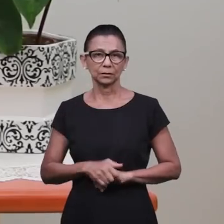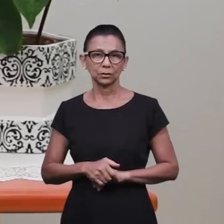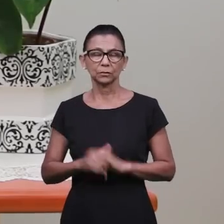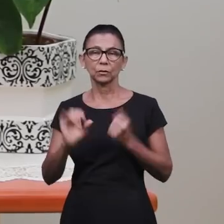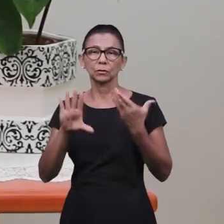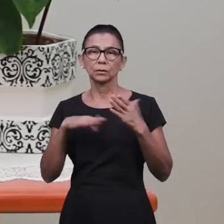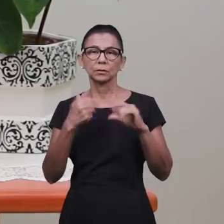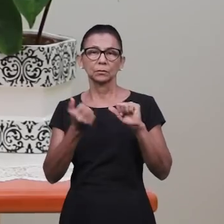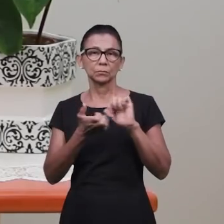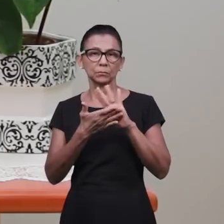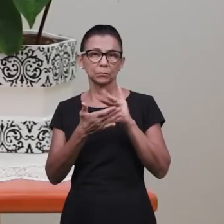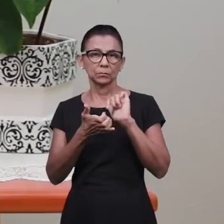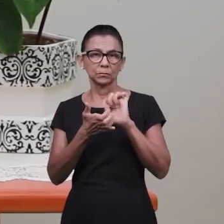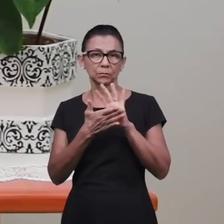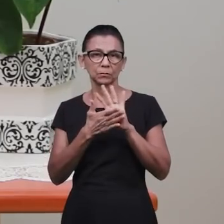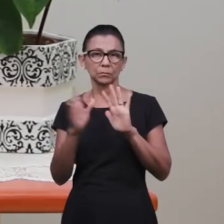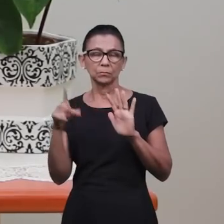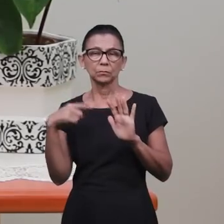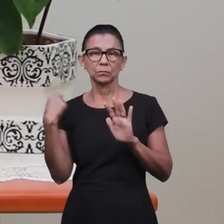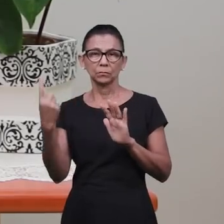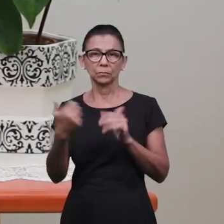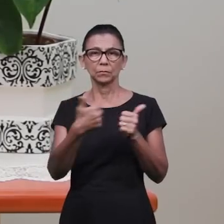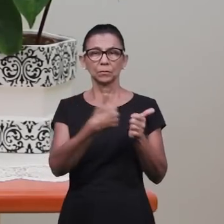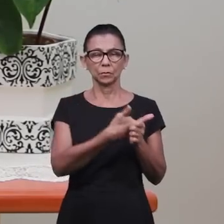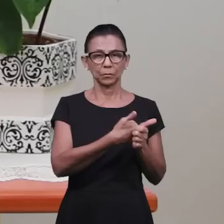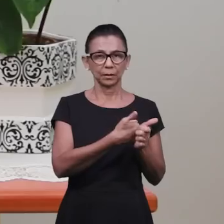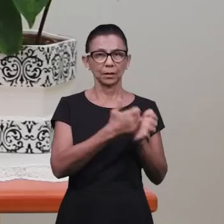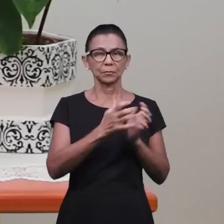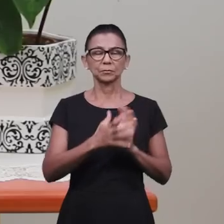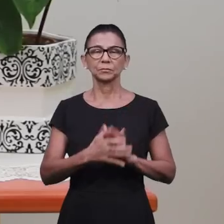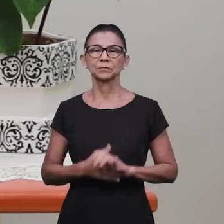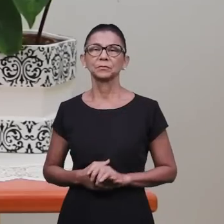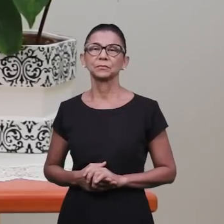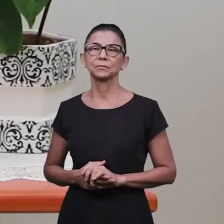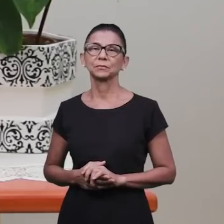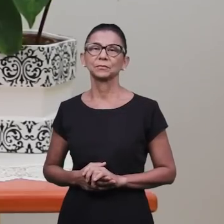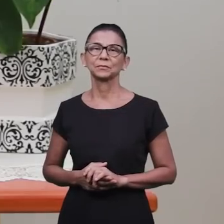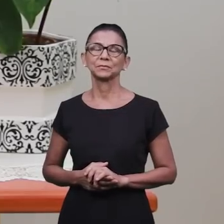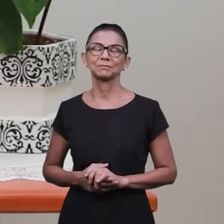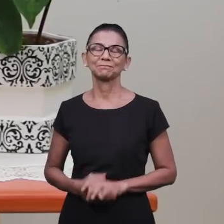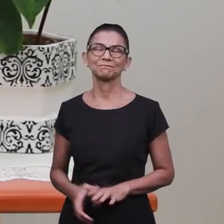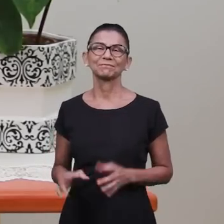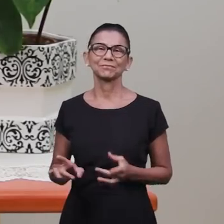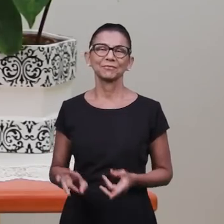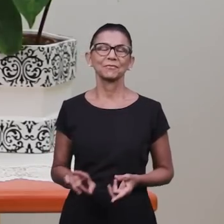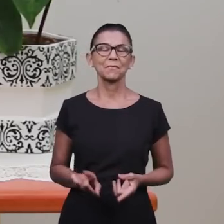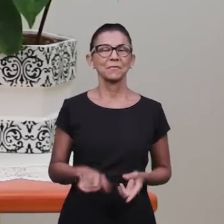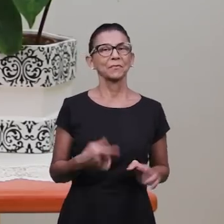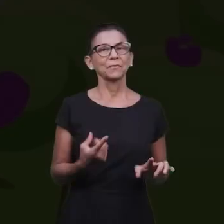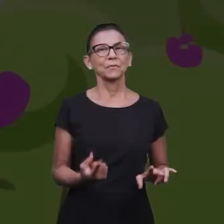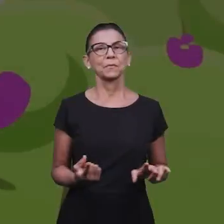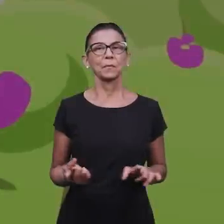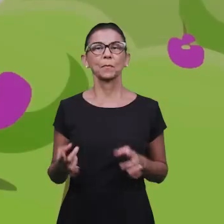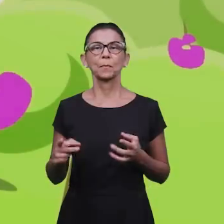e adolescentes vão entoar um hino ao Senhor e nós vamos participar do louvor junto com elas.